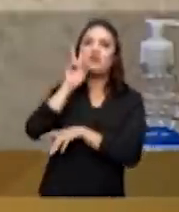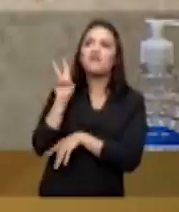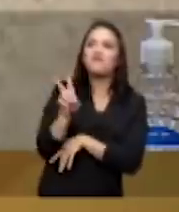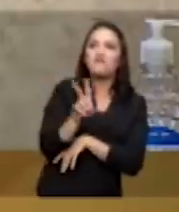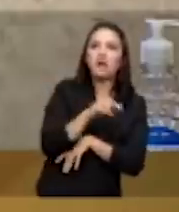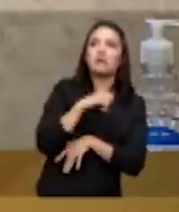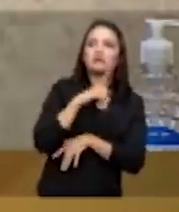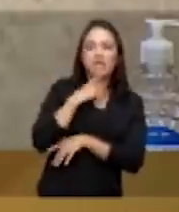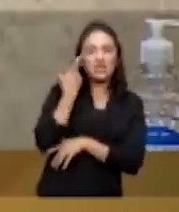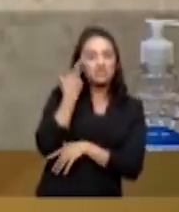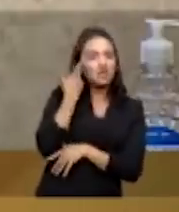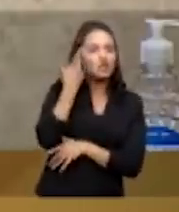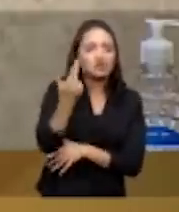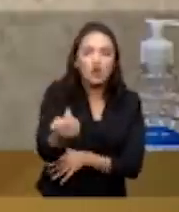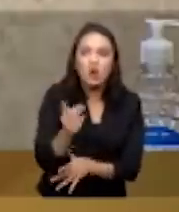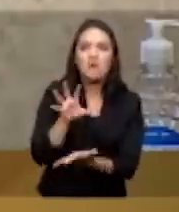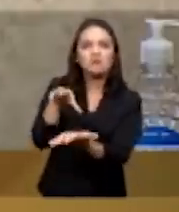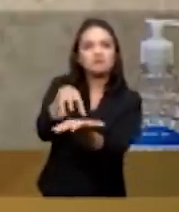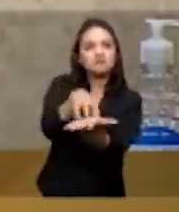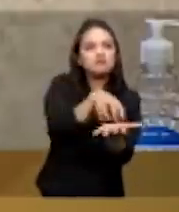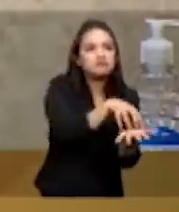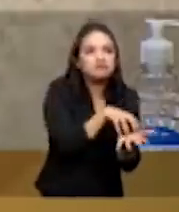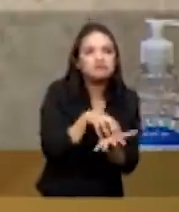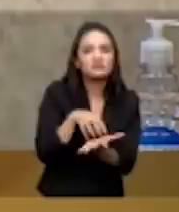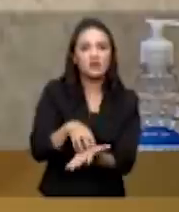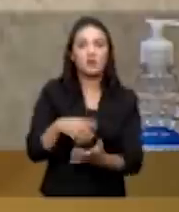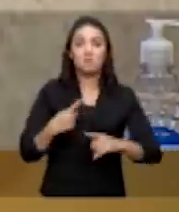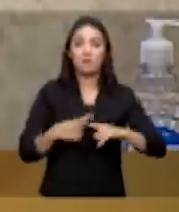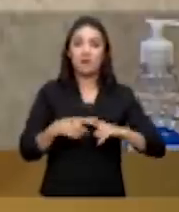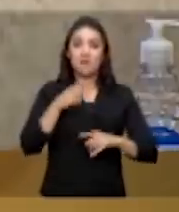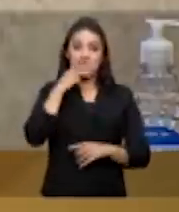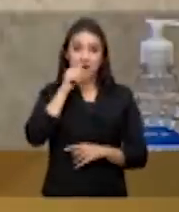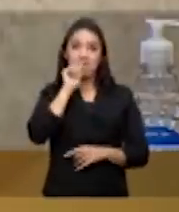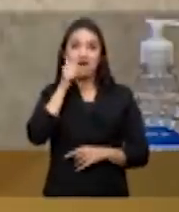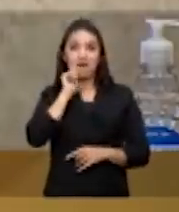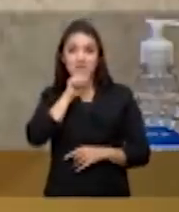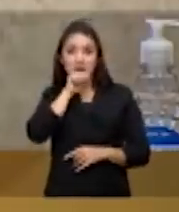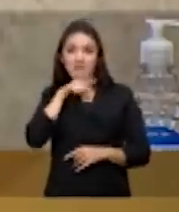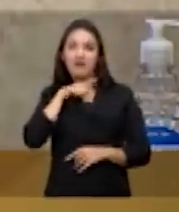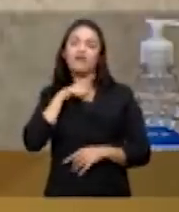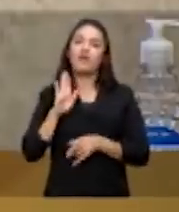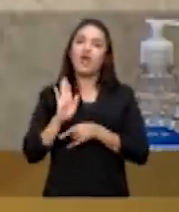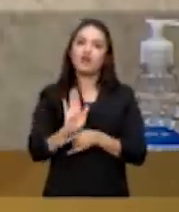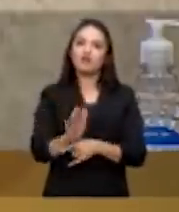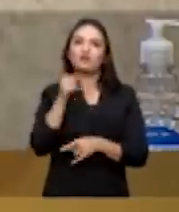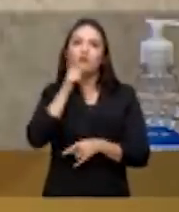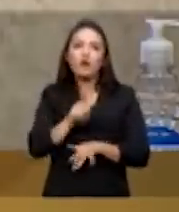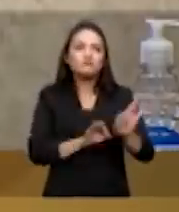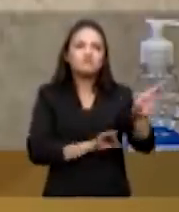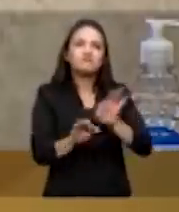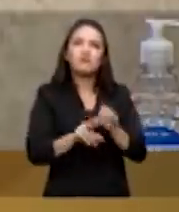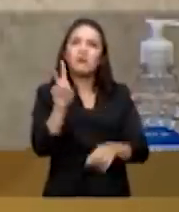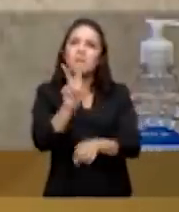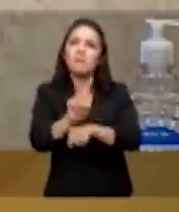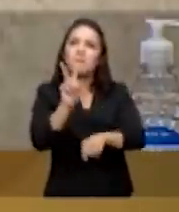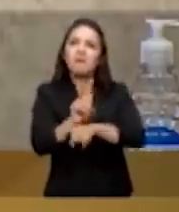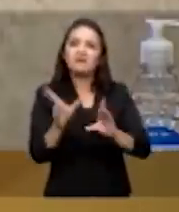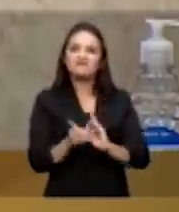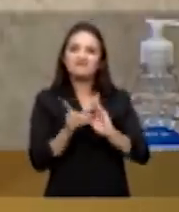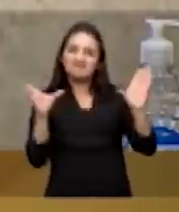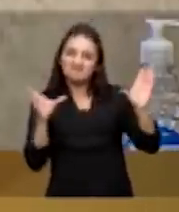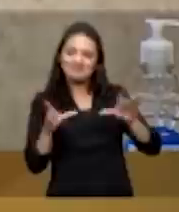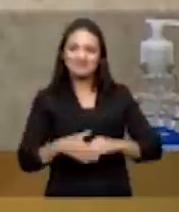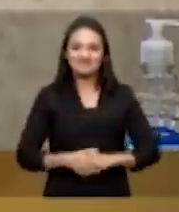normalidade institucionais que seus pais contribuíram para manter. Este Supremo